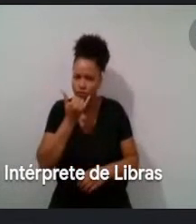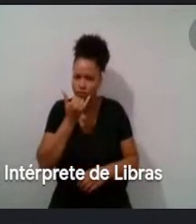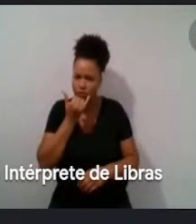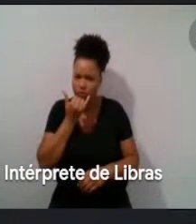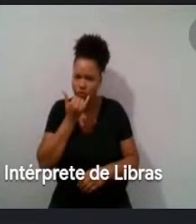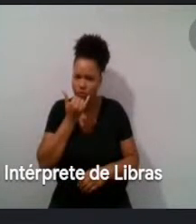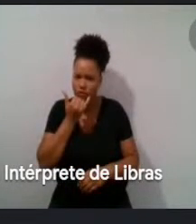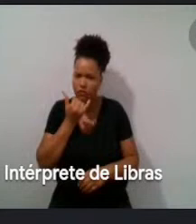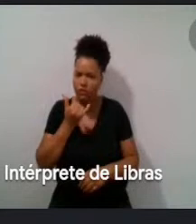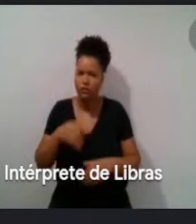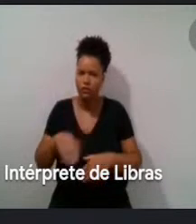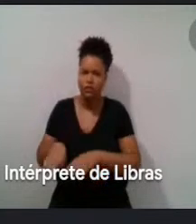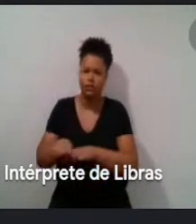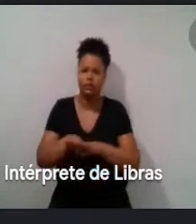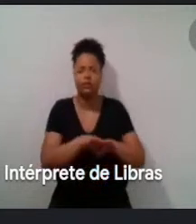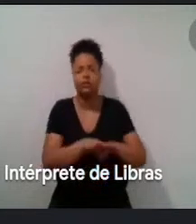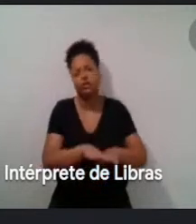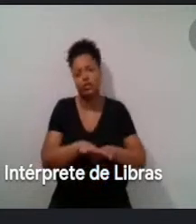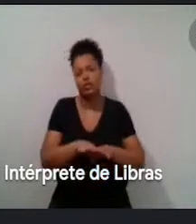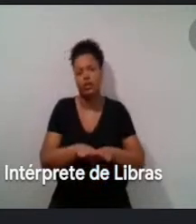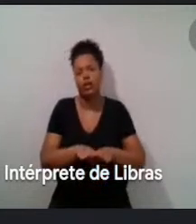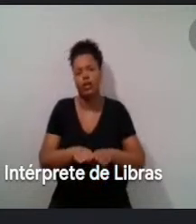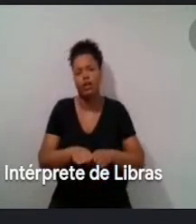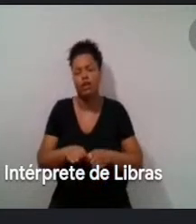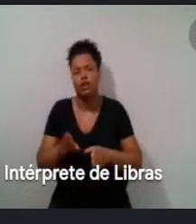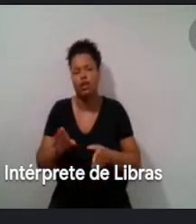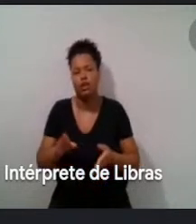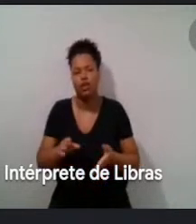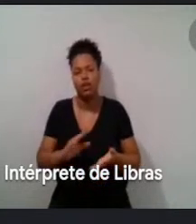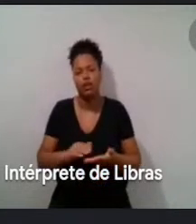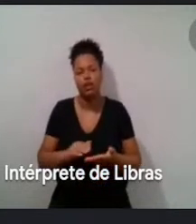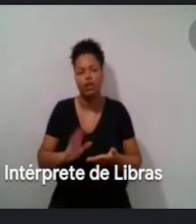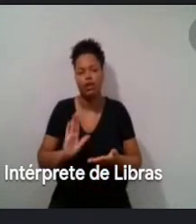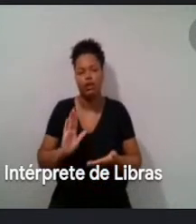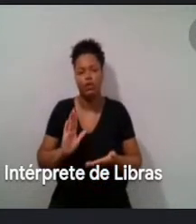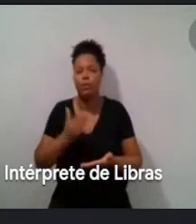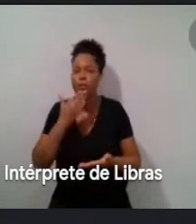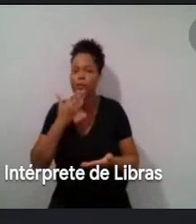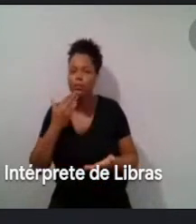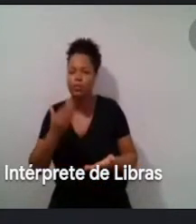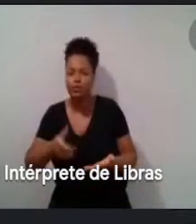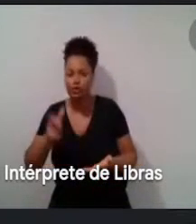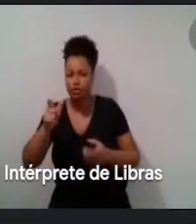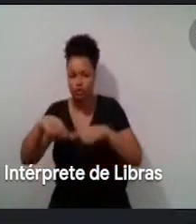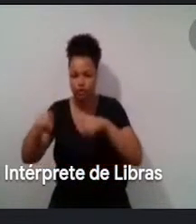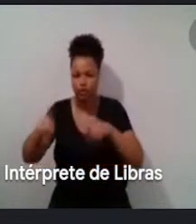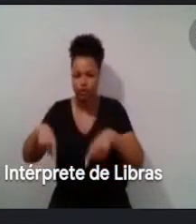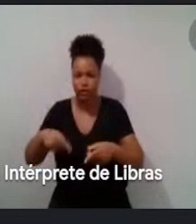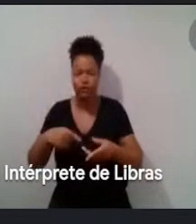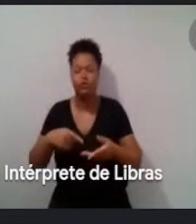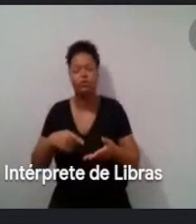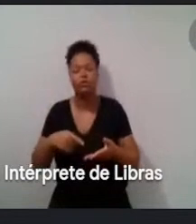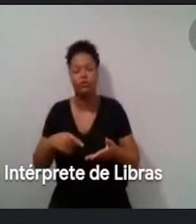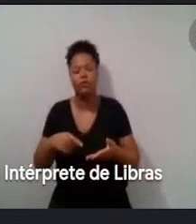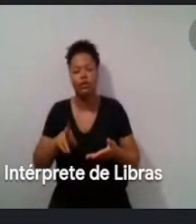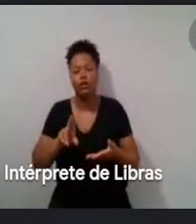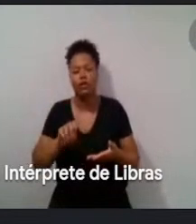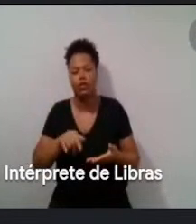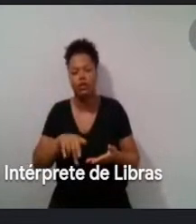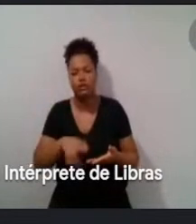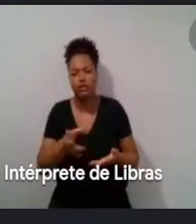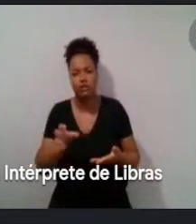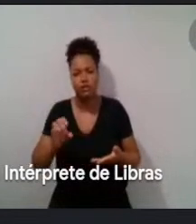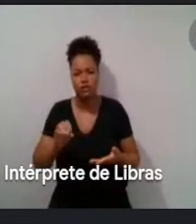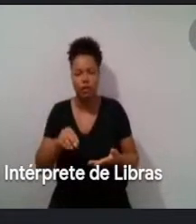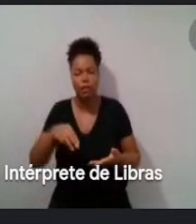Por unanimidade, defiro o pedido de requisição da servidora, ficou deferido o pedido de requisição da servidora Marcileia Olímpio